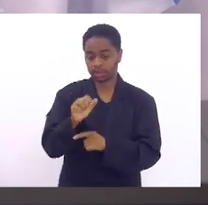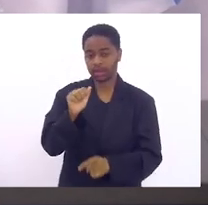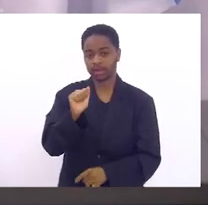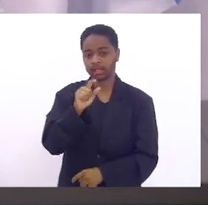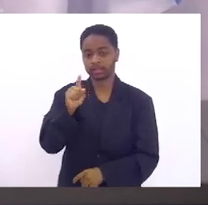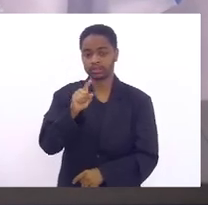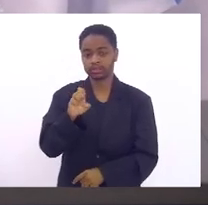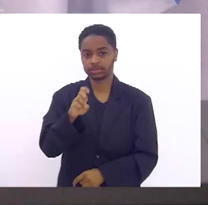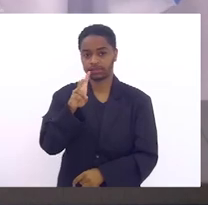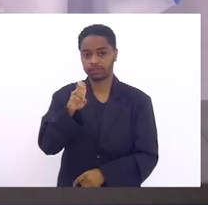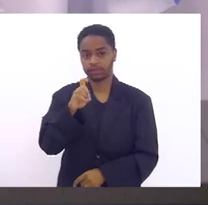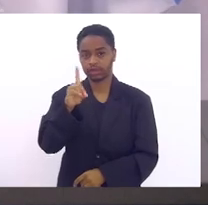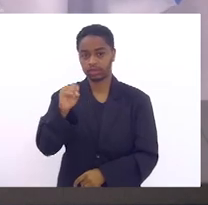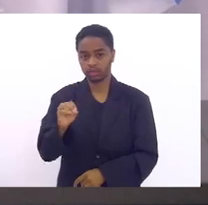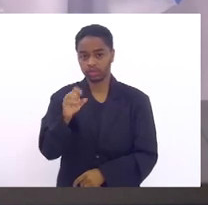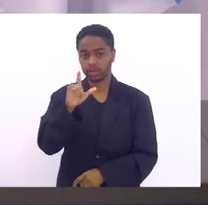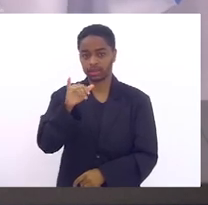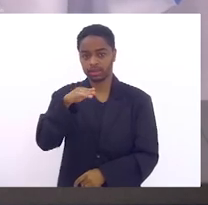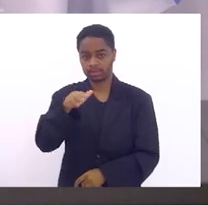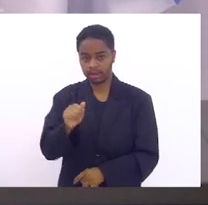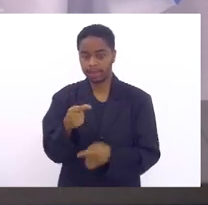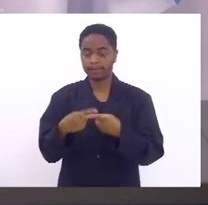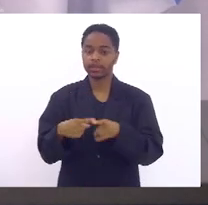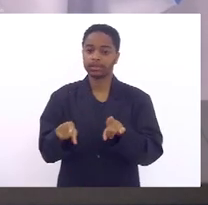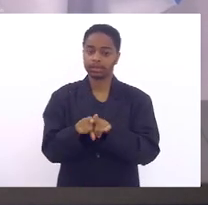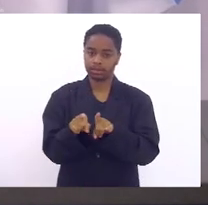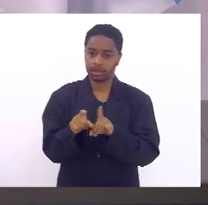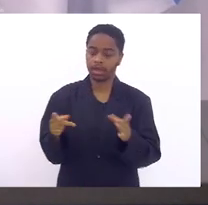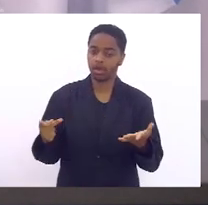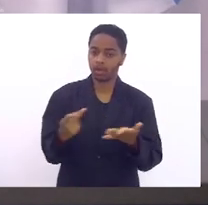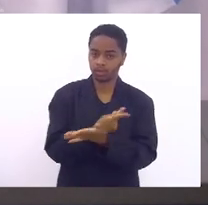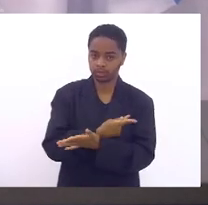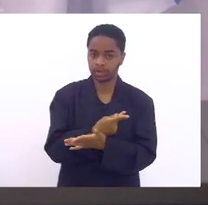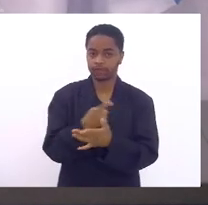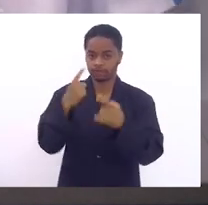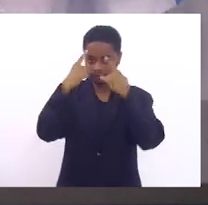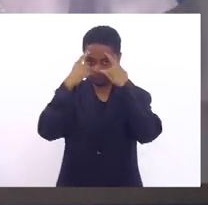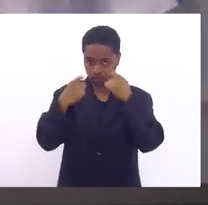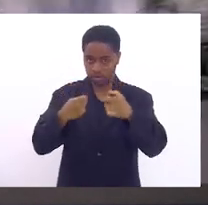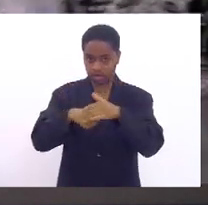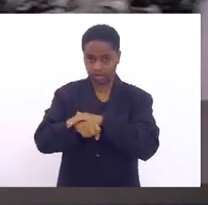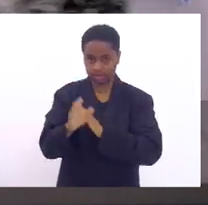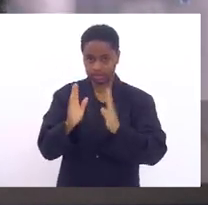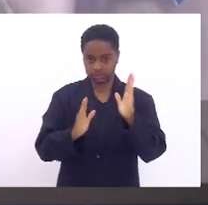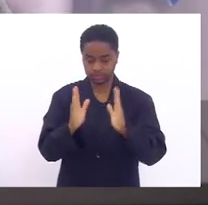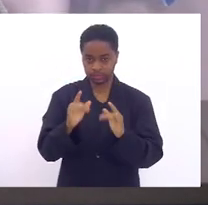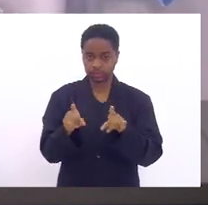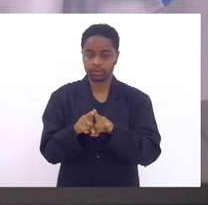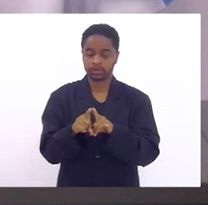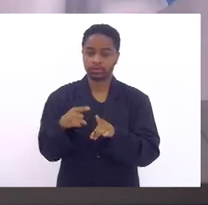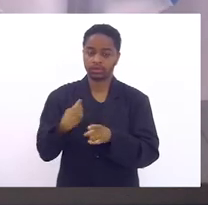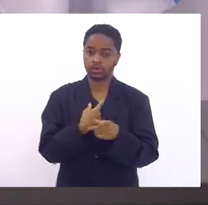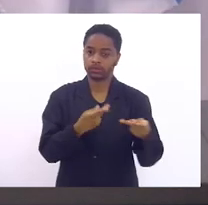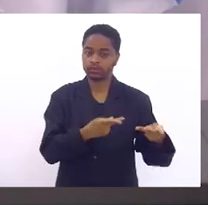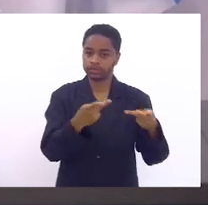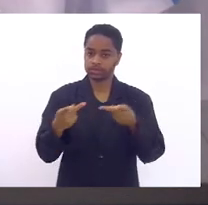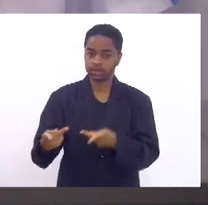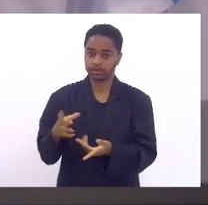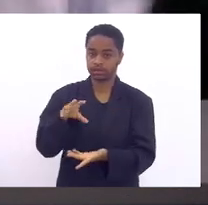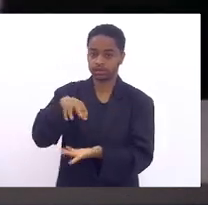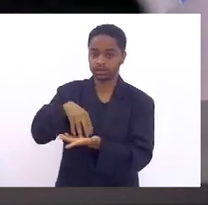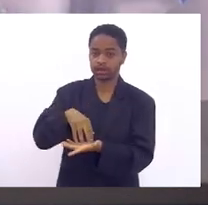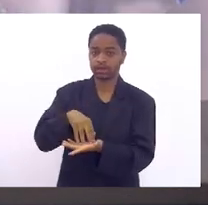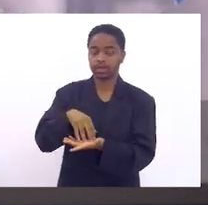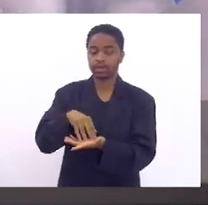das situações também de violência obstétrica e fizemos uma visita à unidade materna infantil